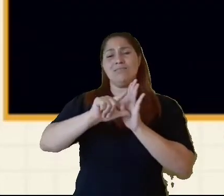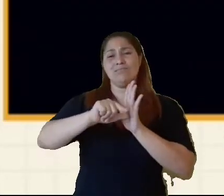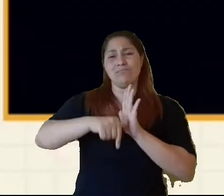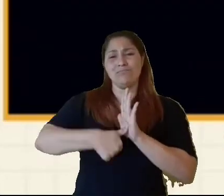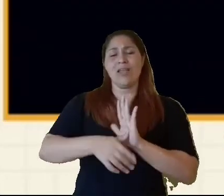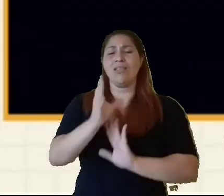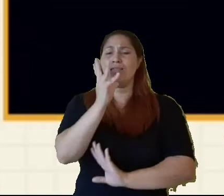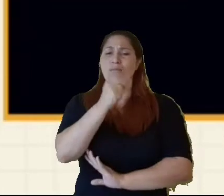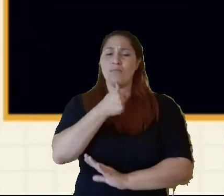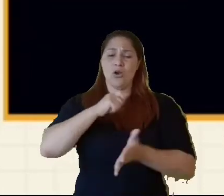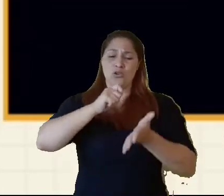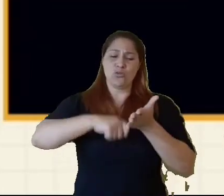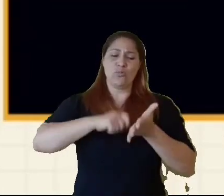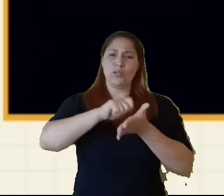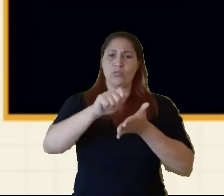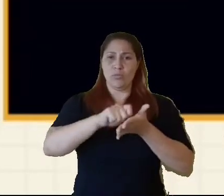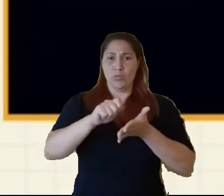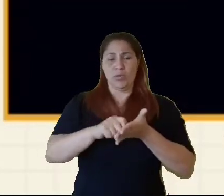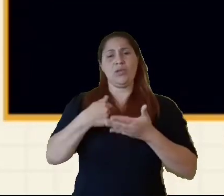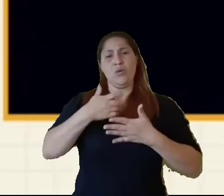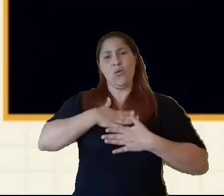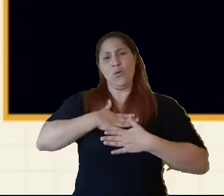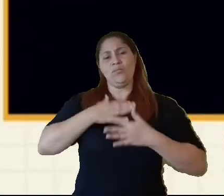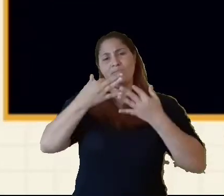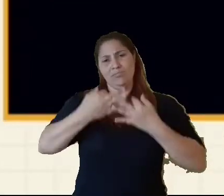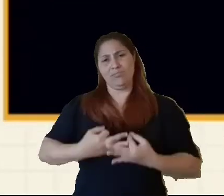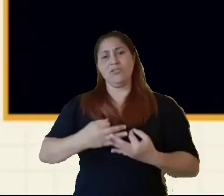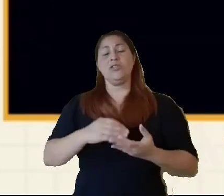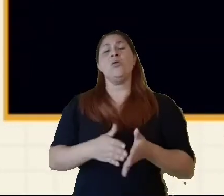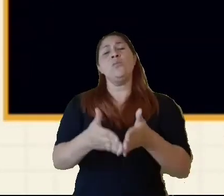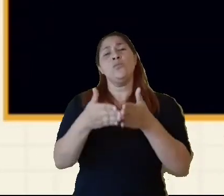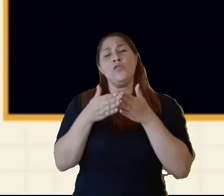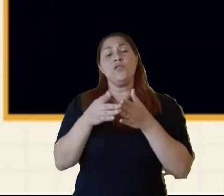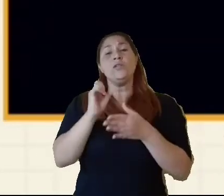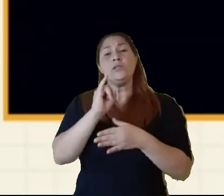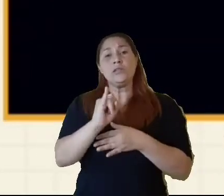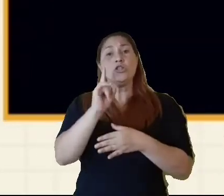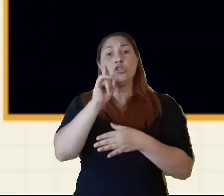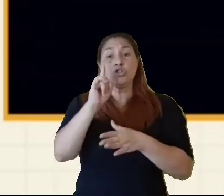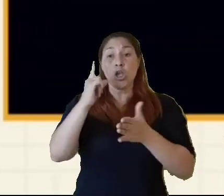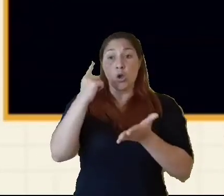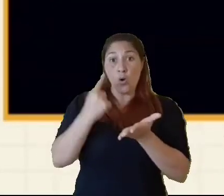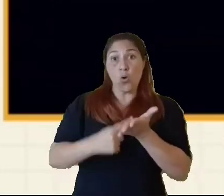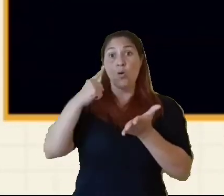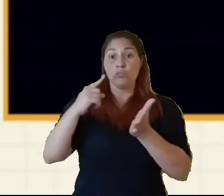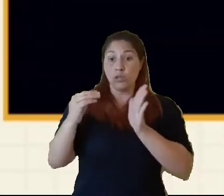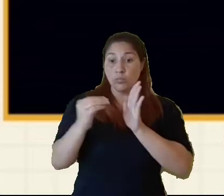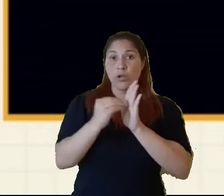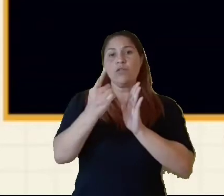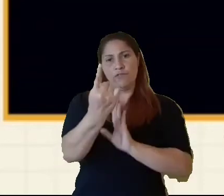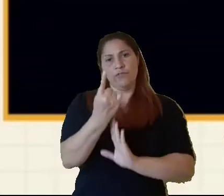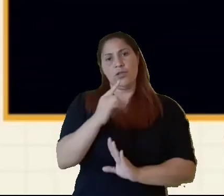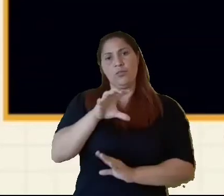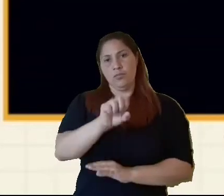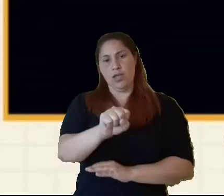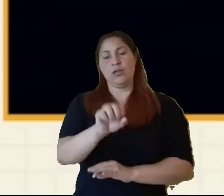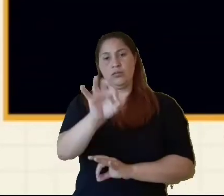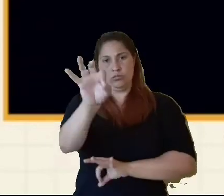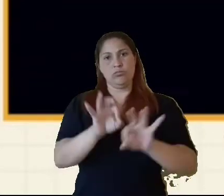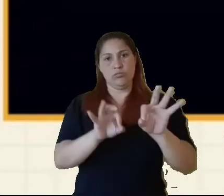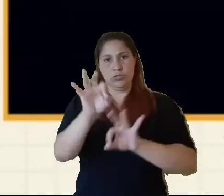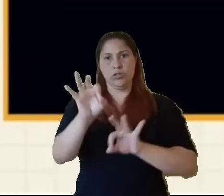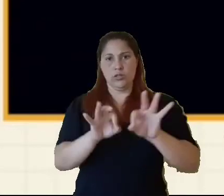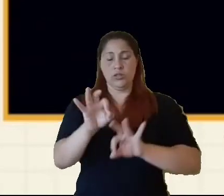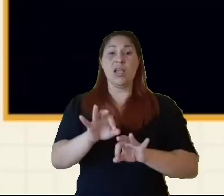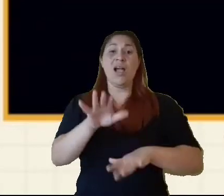minha documentação, tá bom? Eu gosto das coisas bem certinhas assim. Então, se é dia tal, no dia tal retira. Vocês têm que se